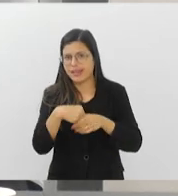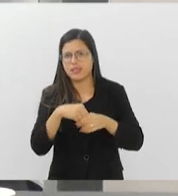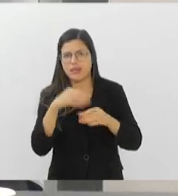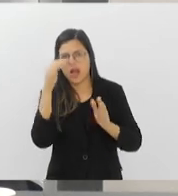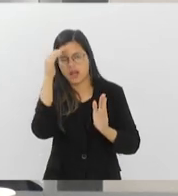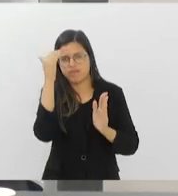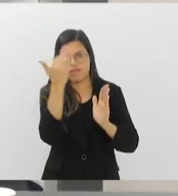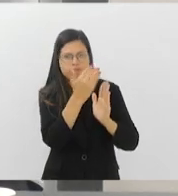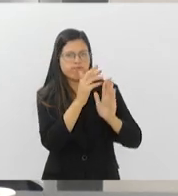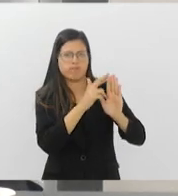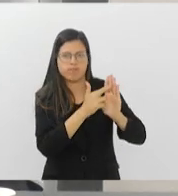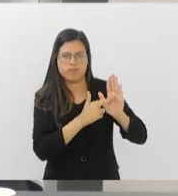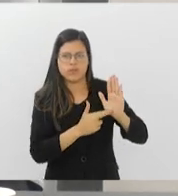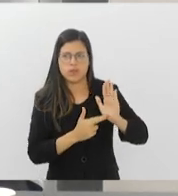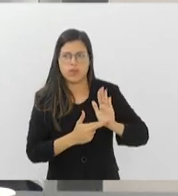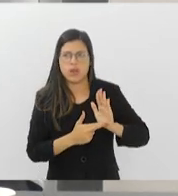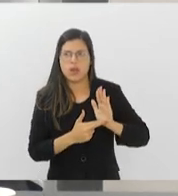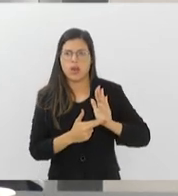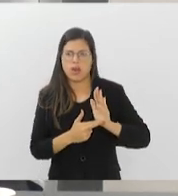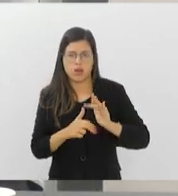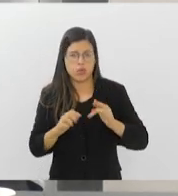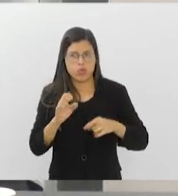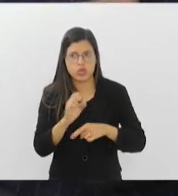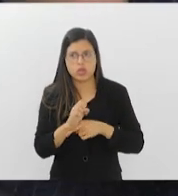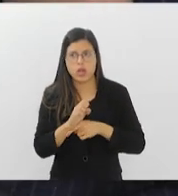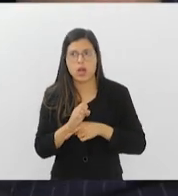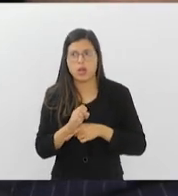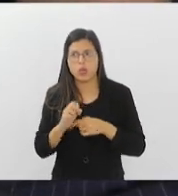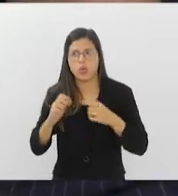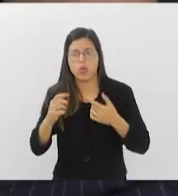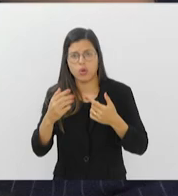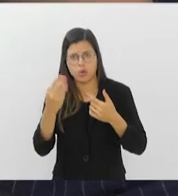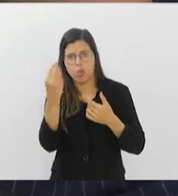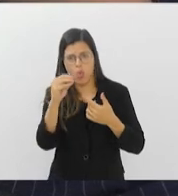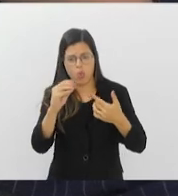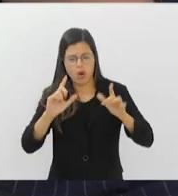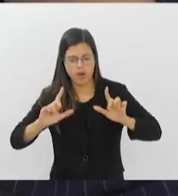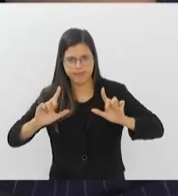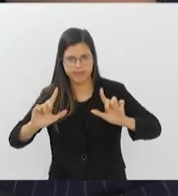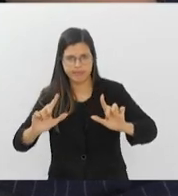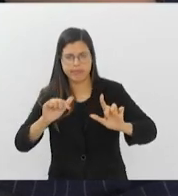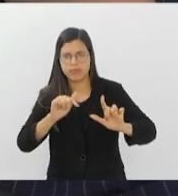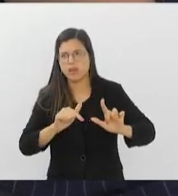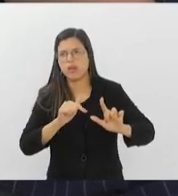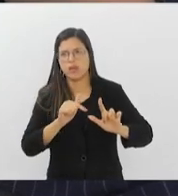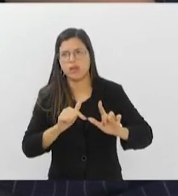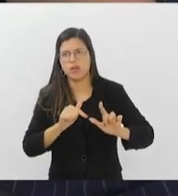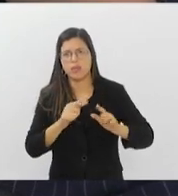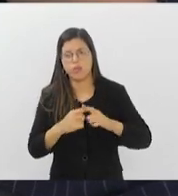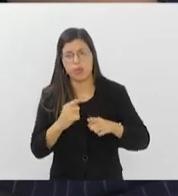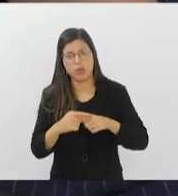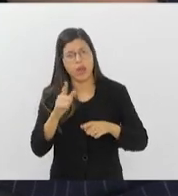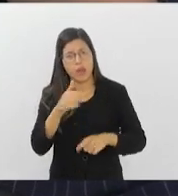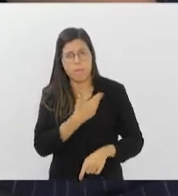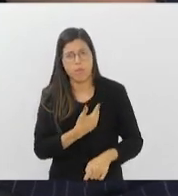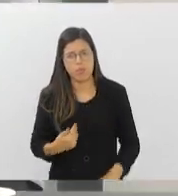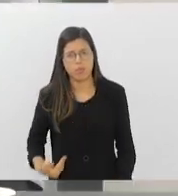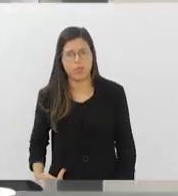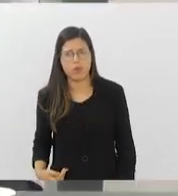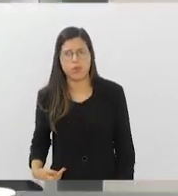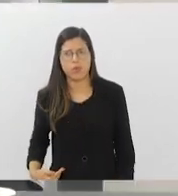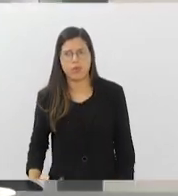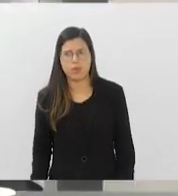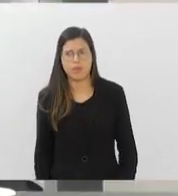do parlamento estadual, e colocar, afixar nos seus elevadores, enquanto repartição pública, esse mandamento. E aí não